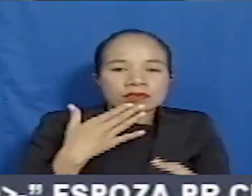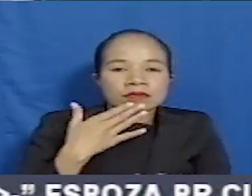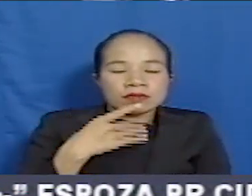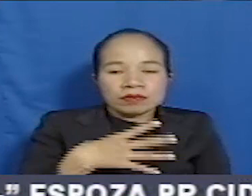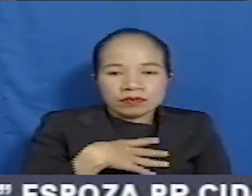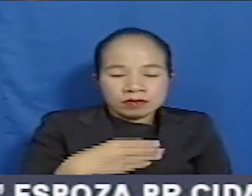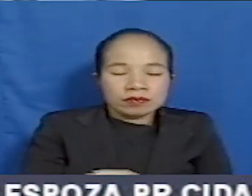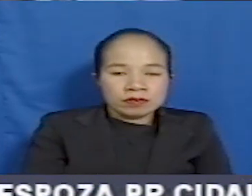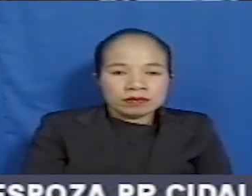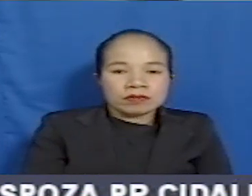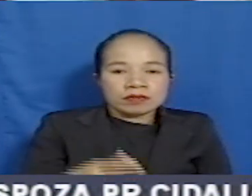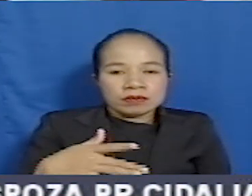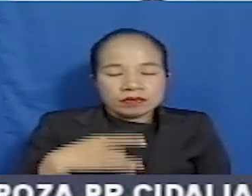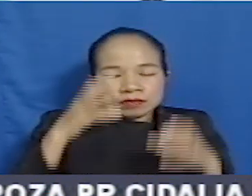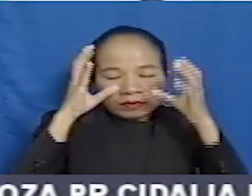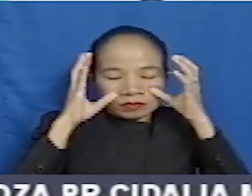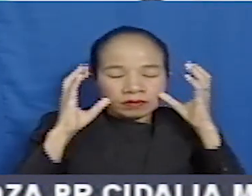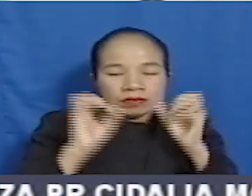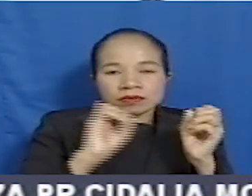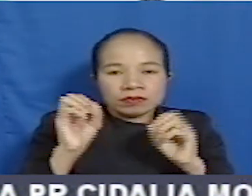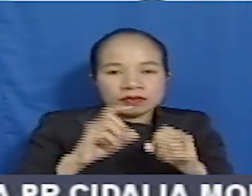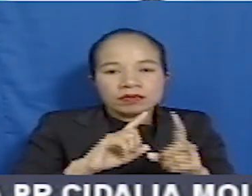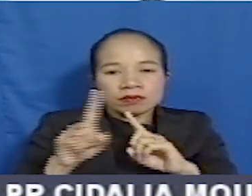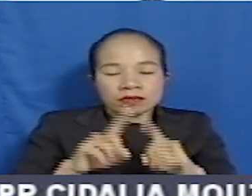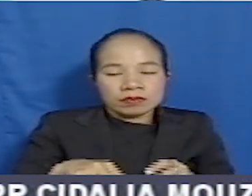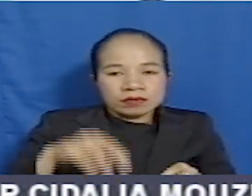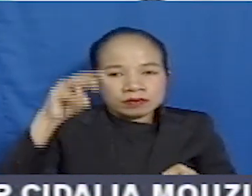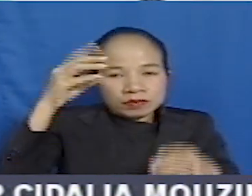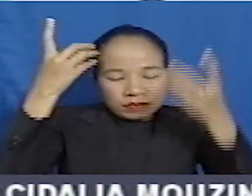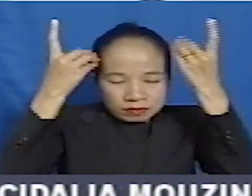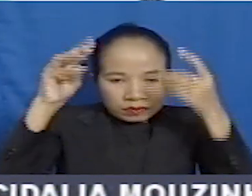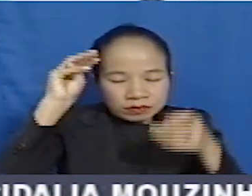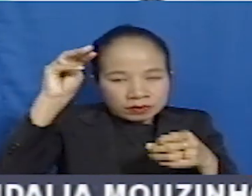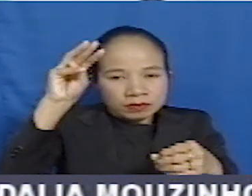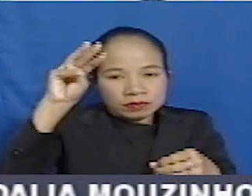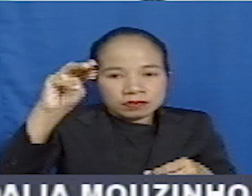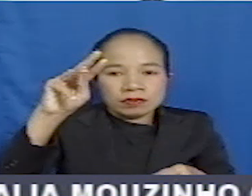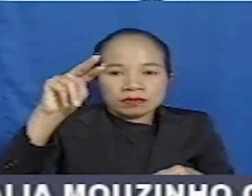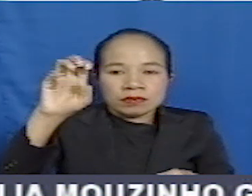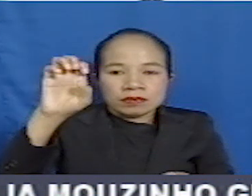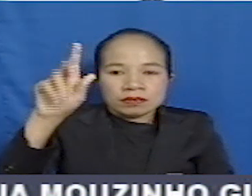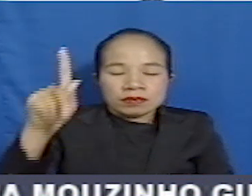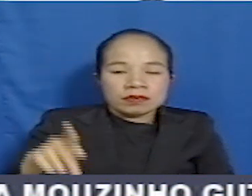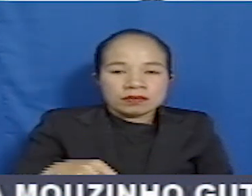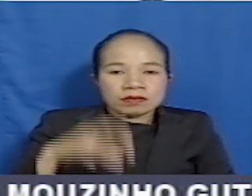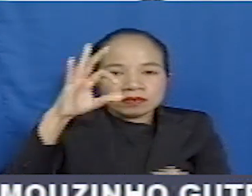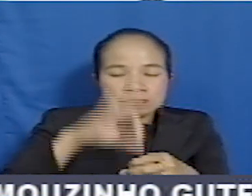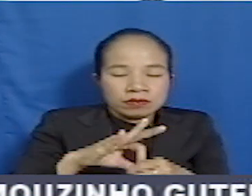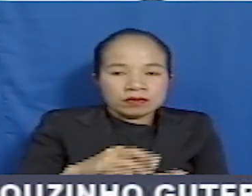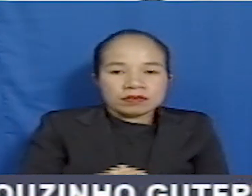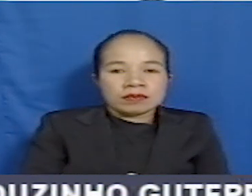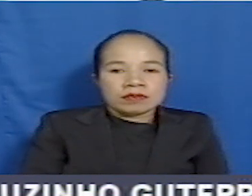não lamenta tebes, ou decisão Ministério Negócio Estrangeiro, nebe vota abstenção, da resolução